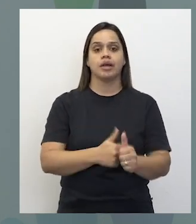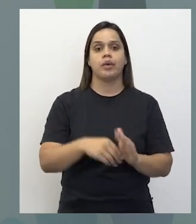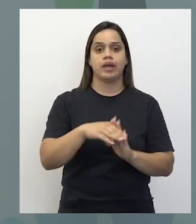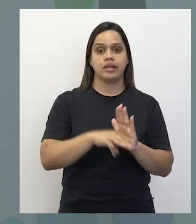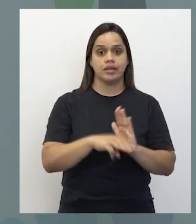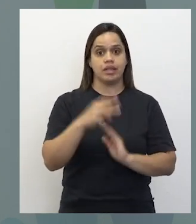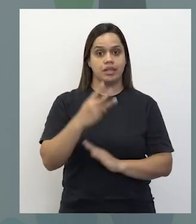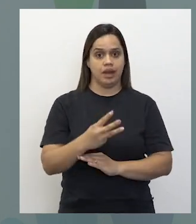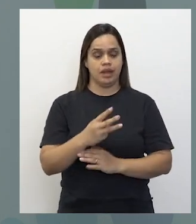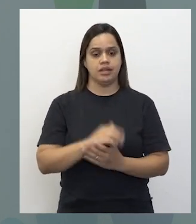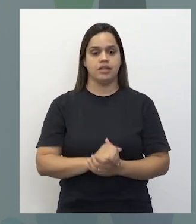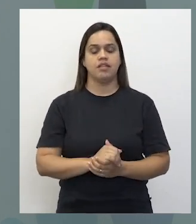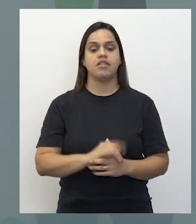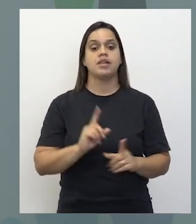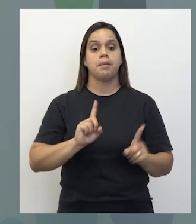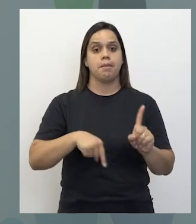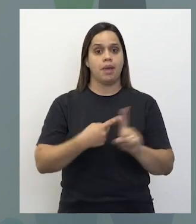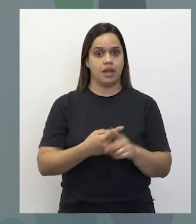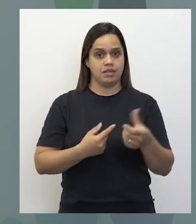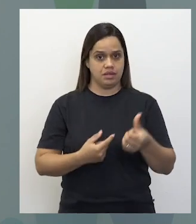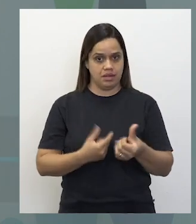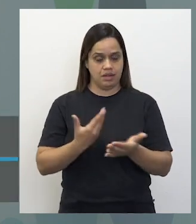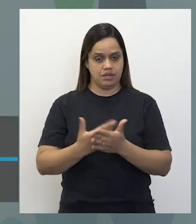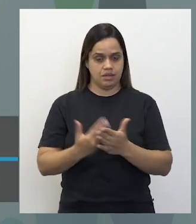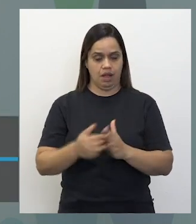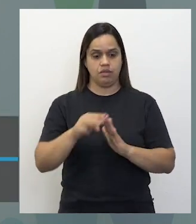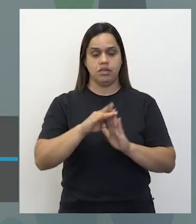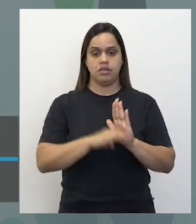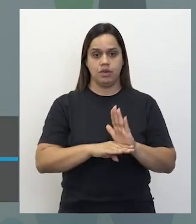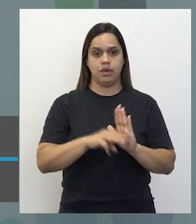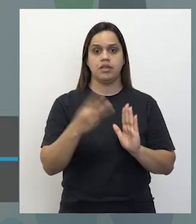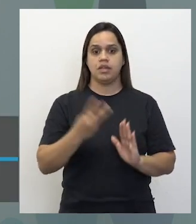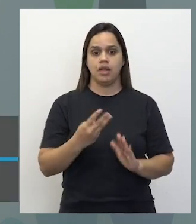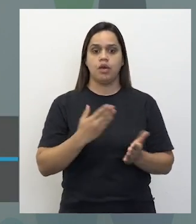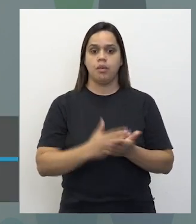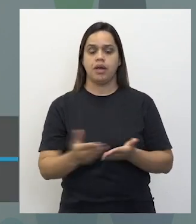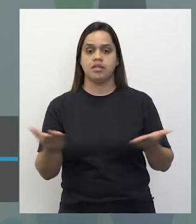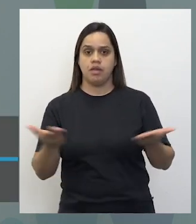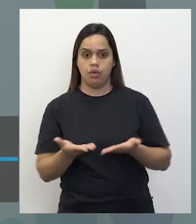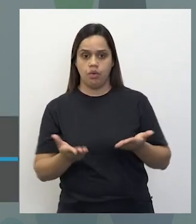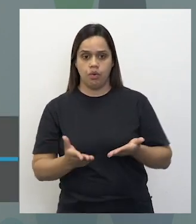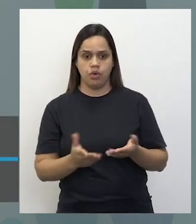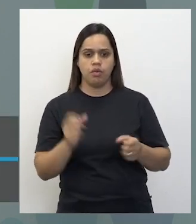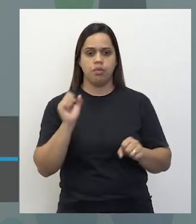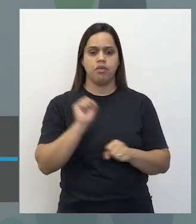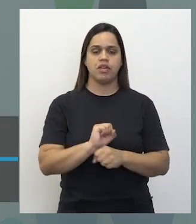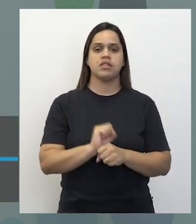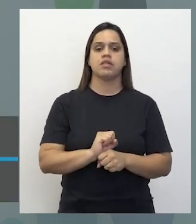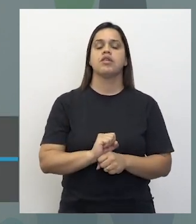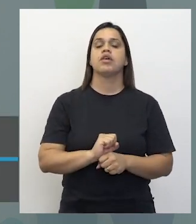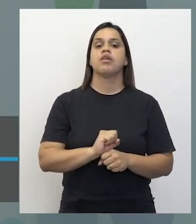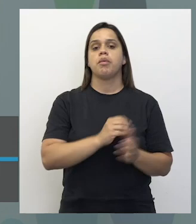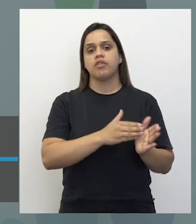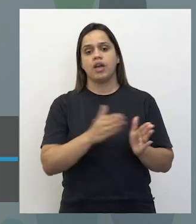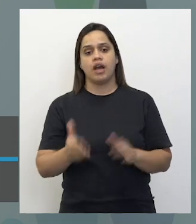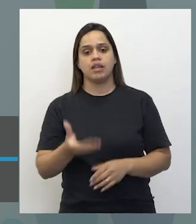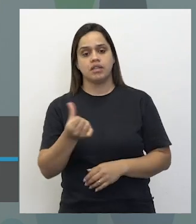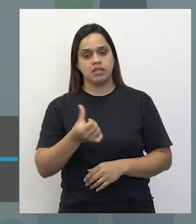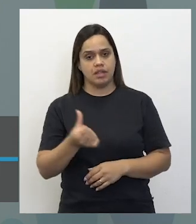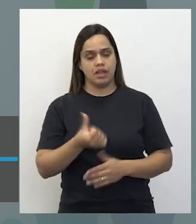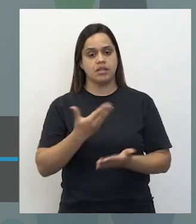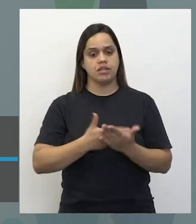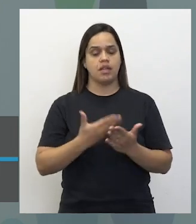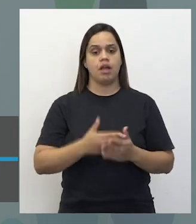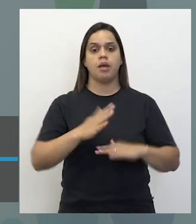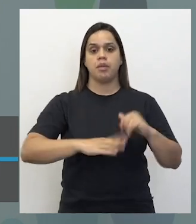vamos fazer aí mais 6 aulas da sequência 3, ela se inicia hoje e a gente vai passar 6 aulas falando sobre uma mesma habilidade.